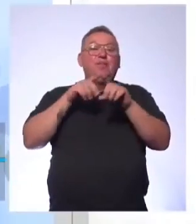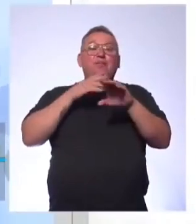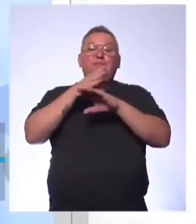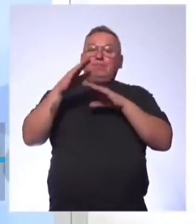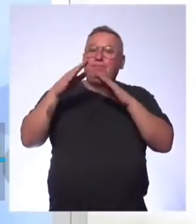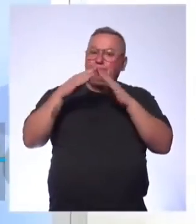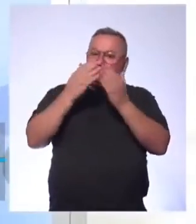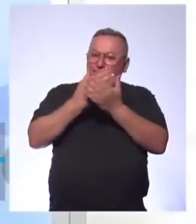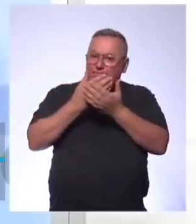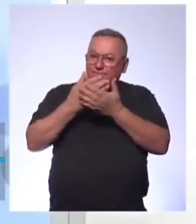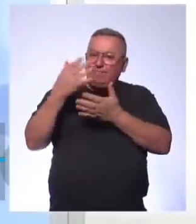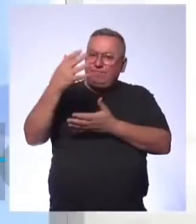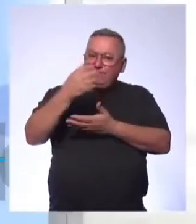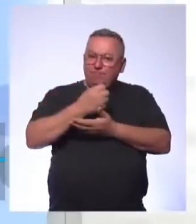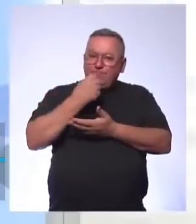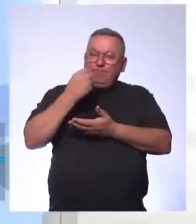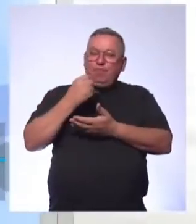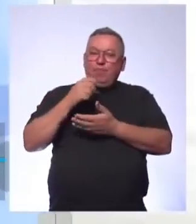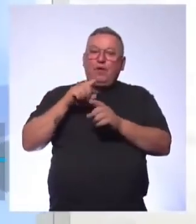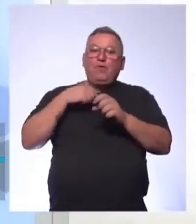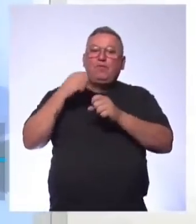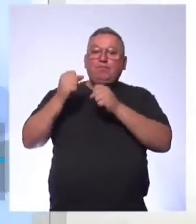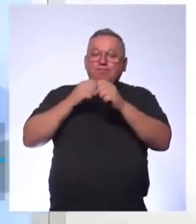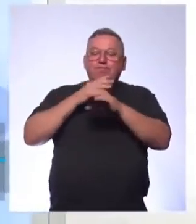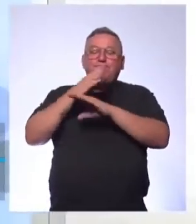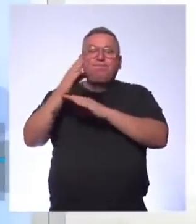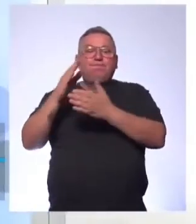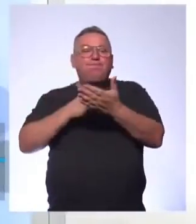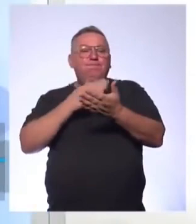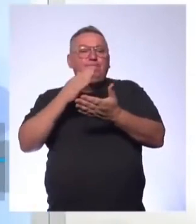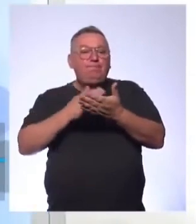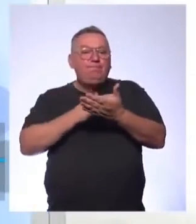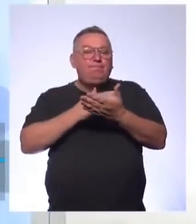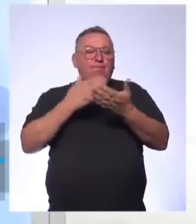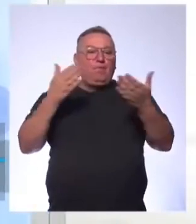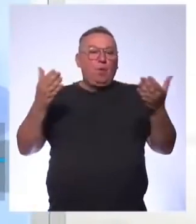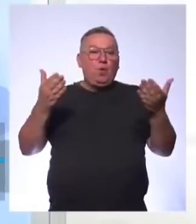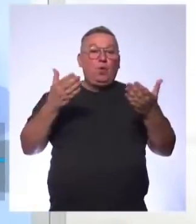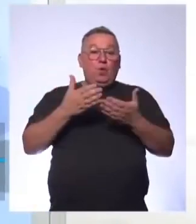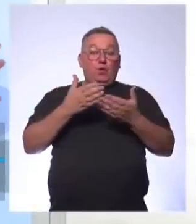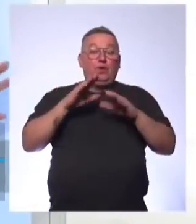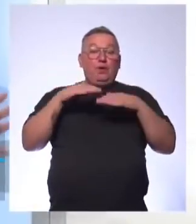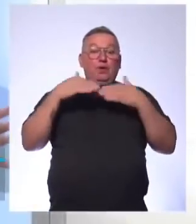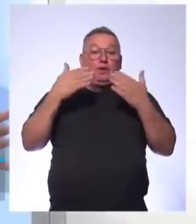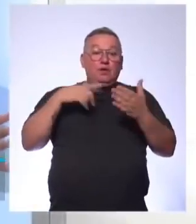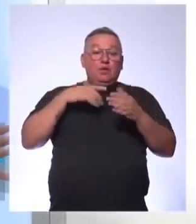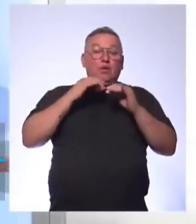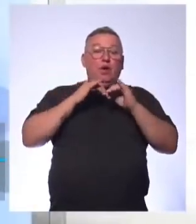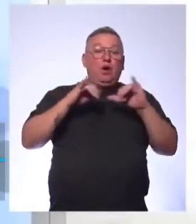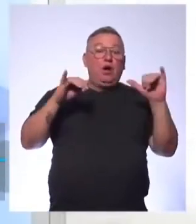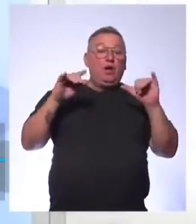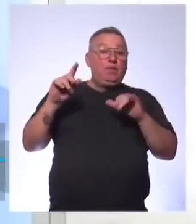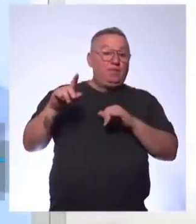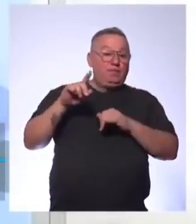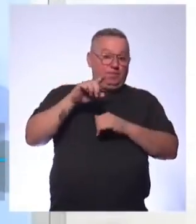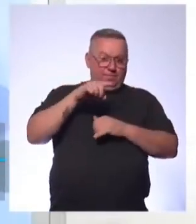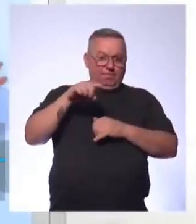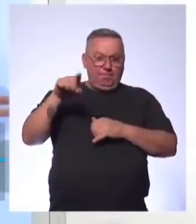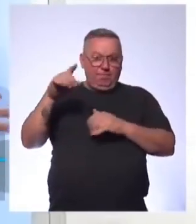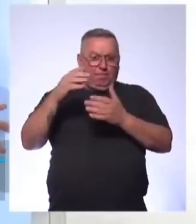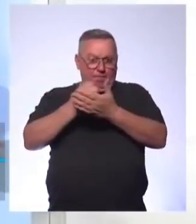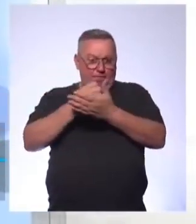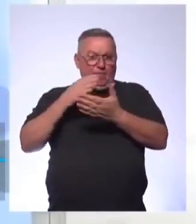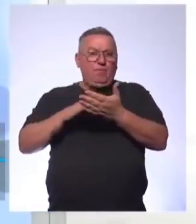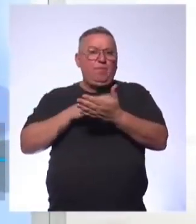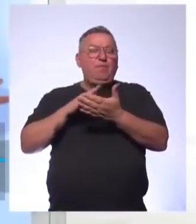escola pegar, então corre lá, nós vamos usar a apostila na aula. Então, enquanto eu dou um recadinho para os professores, você vai lá, pega a